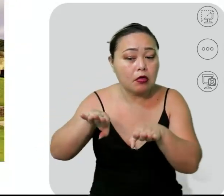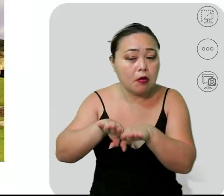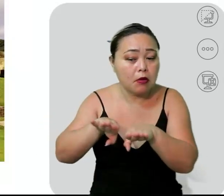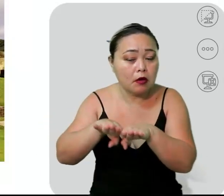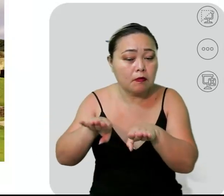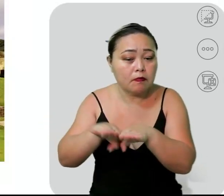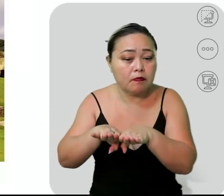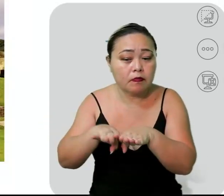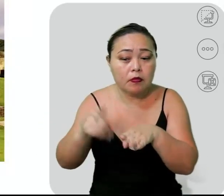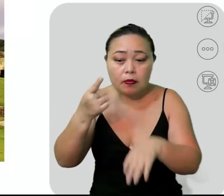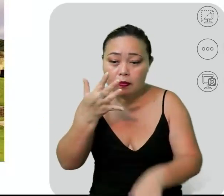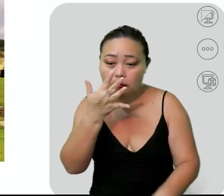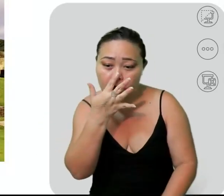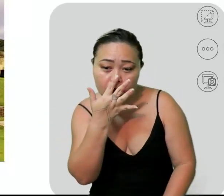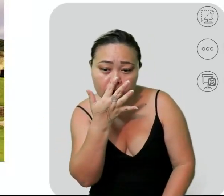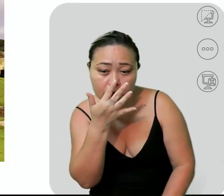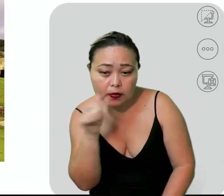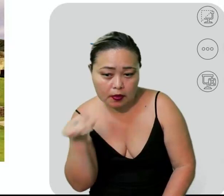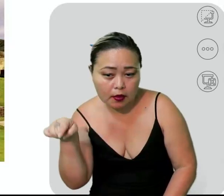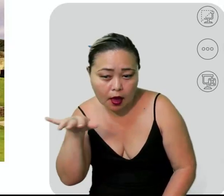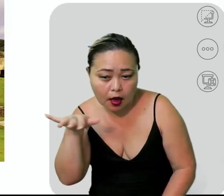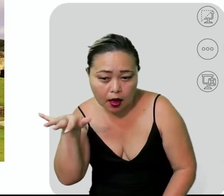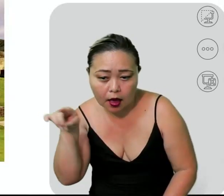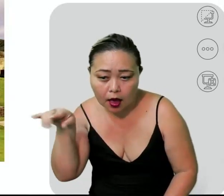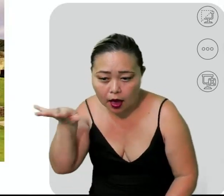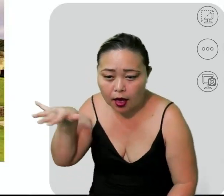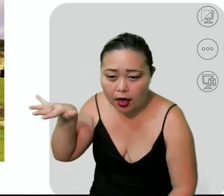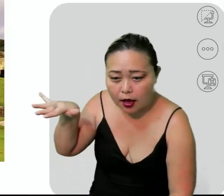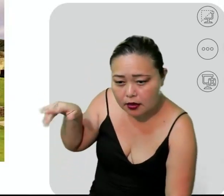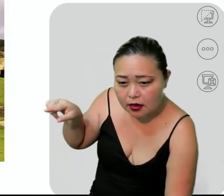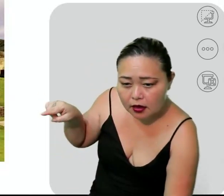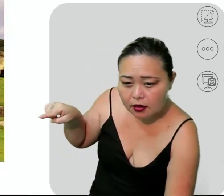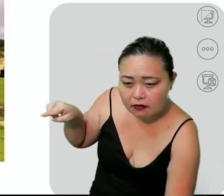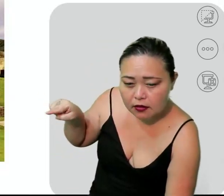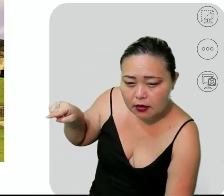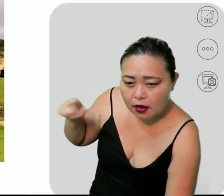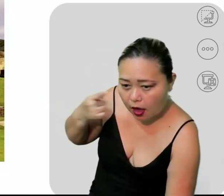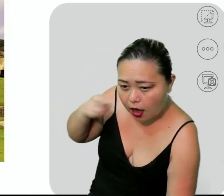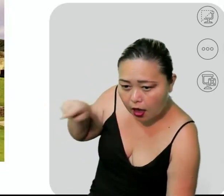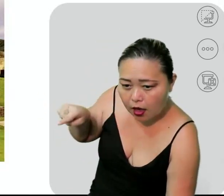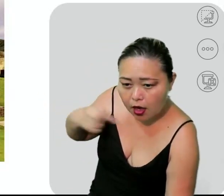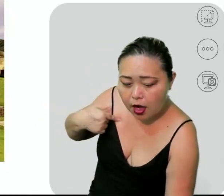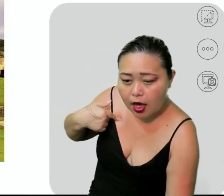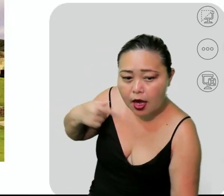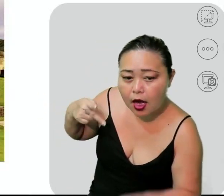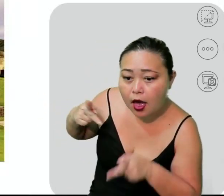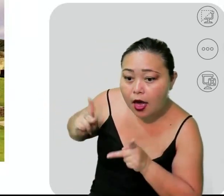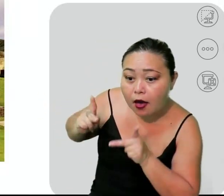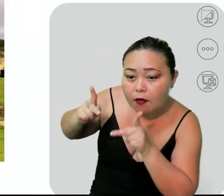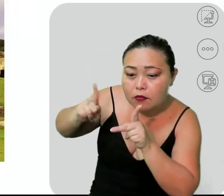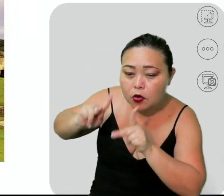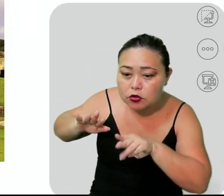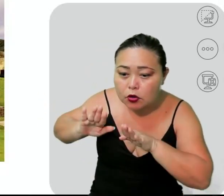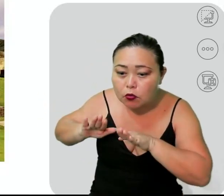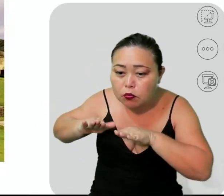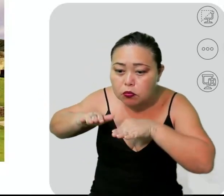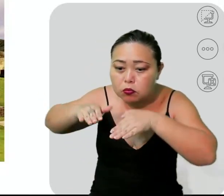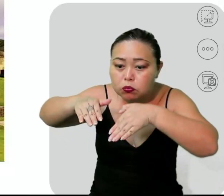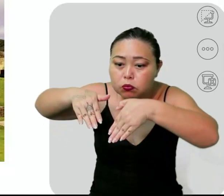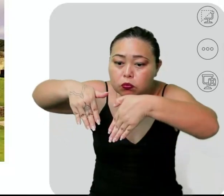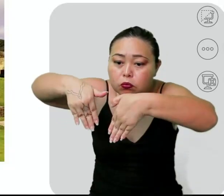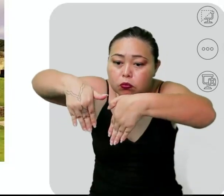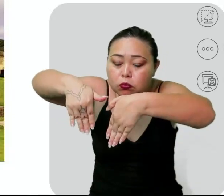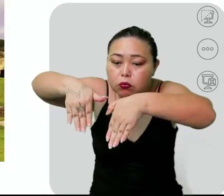para cá para vocês observarem. Aqui nessa área que vocês estão vendo aqui, ó, esse aqui já é a ponte levadiça, que era